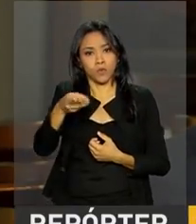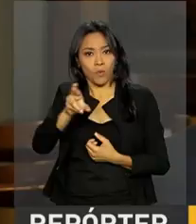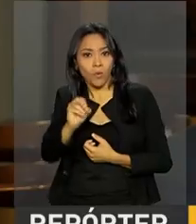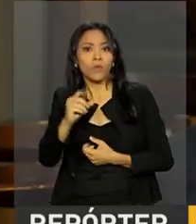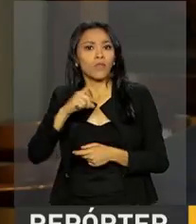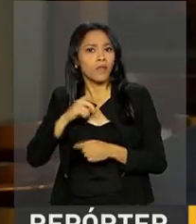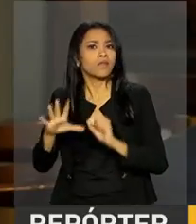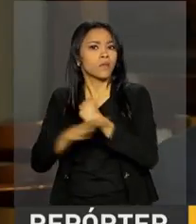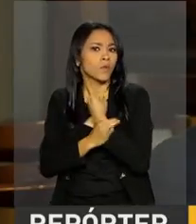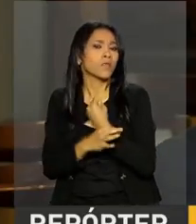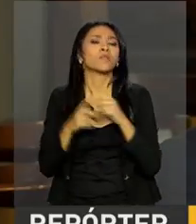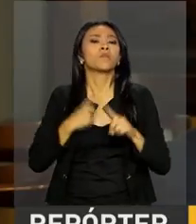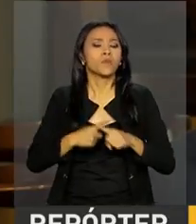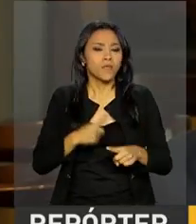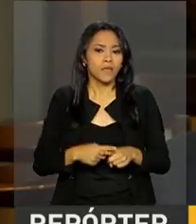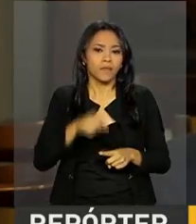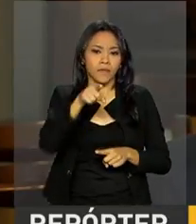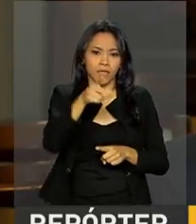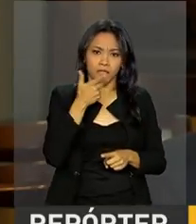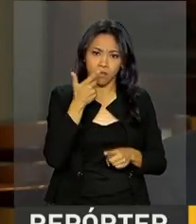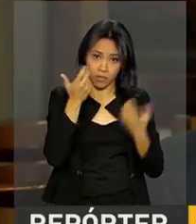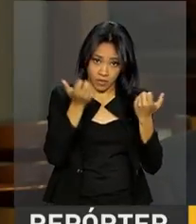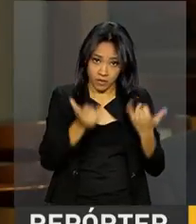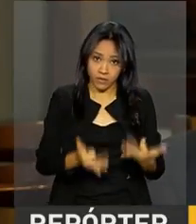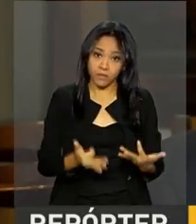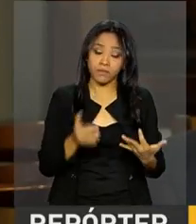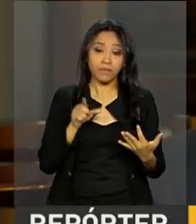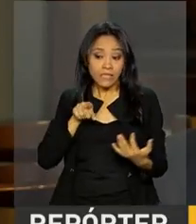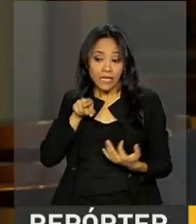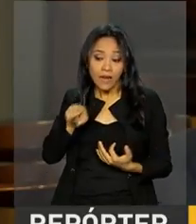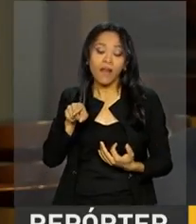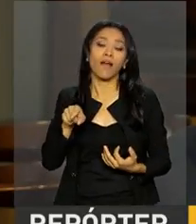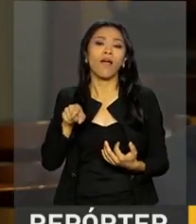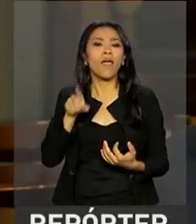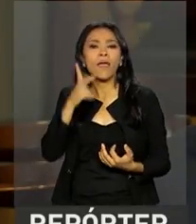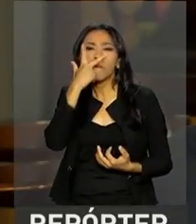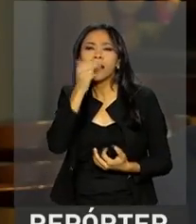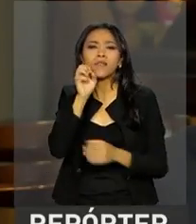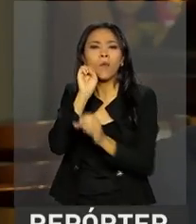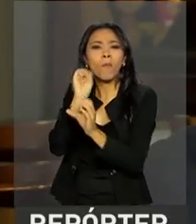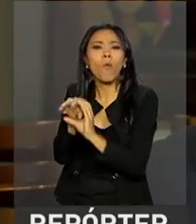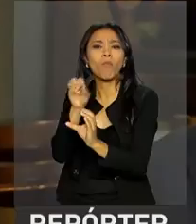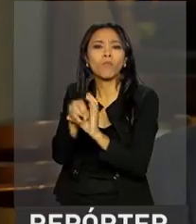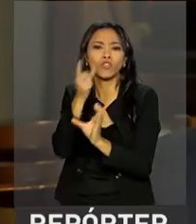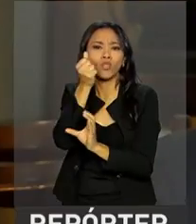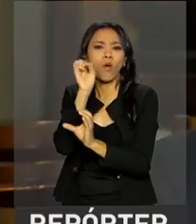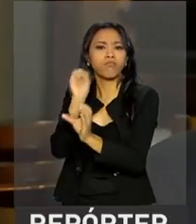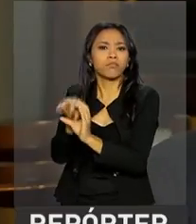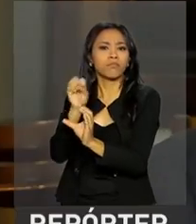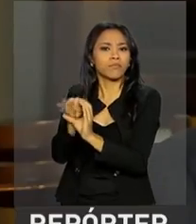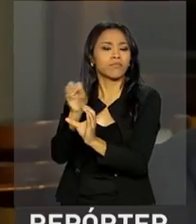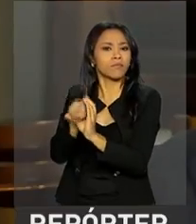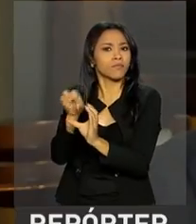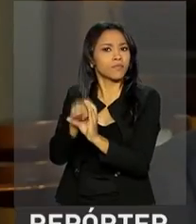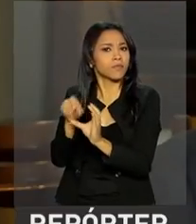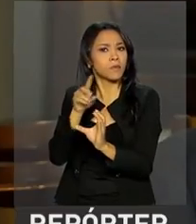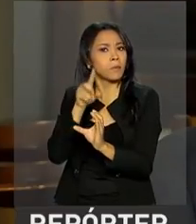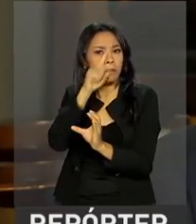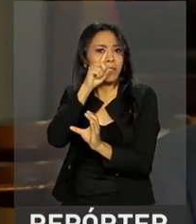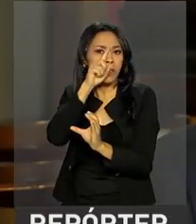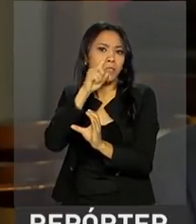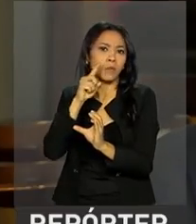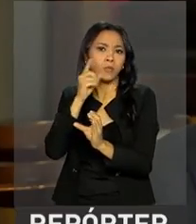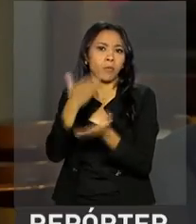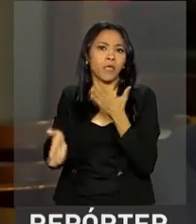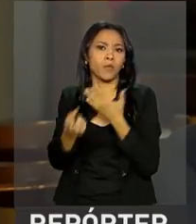ele vai ser uma coisa que vai ser como a poupança algo que a pessoa não corre tanto risco